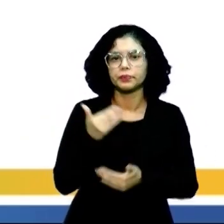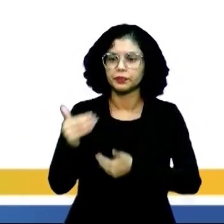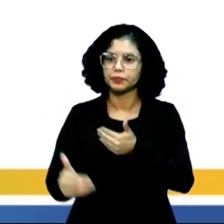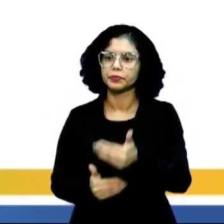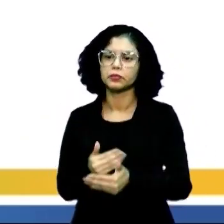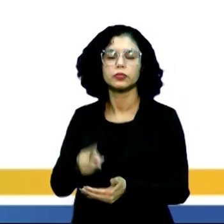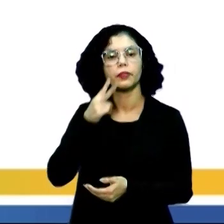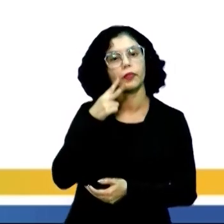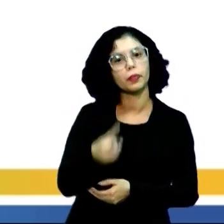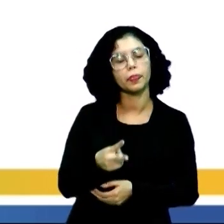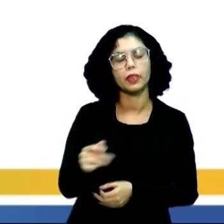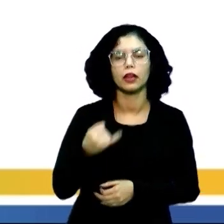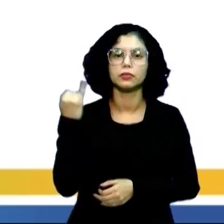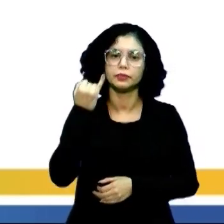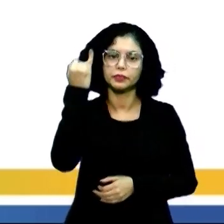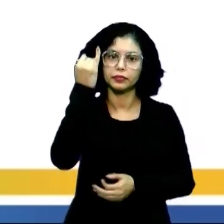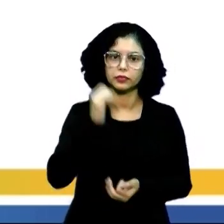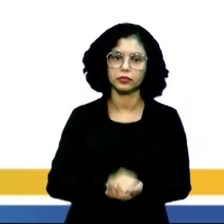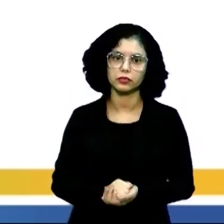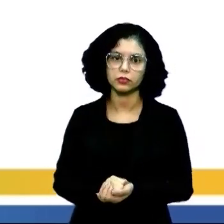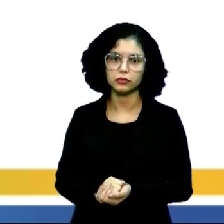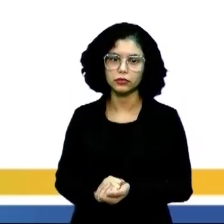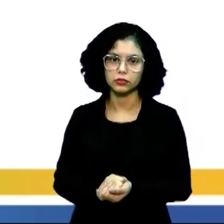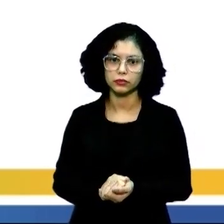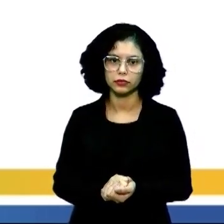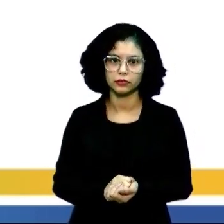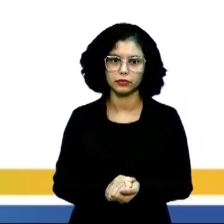aula o que a gente